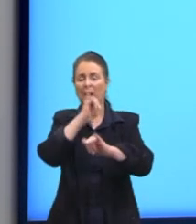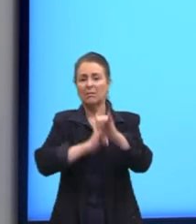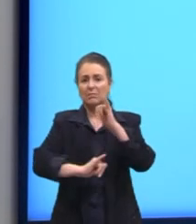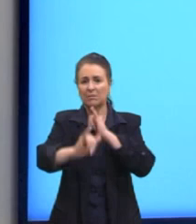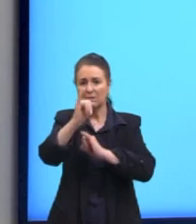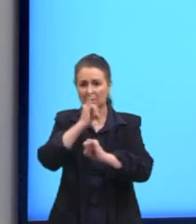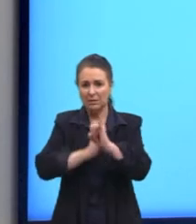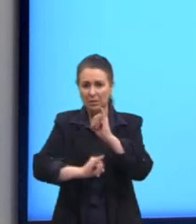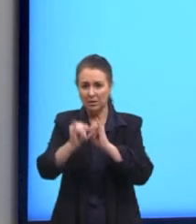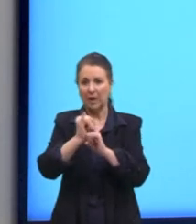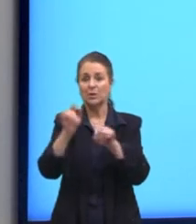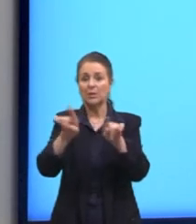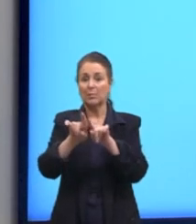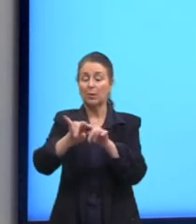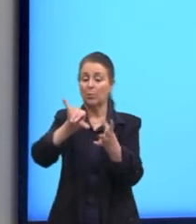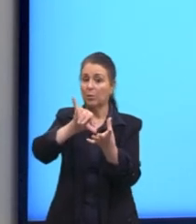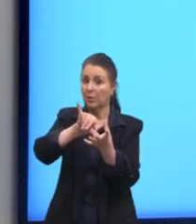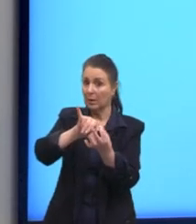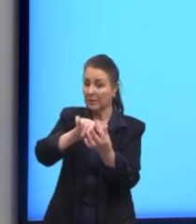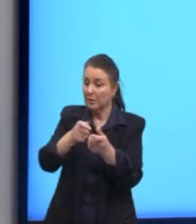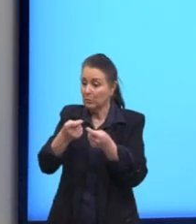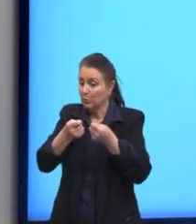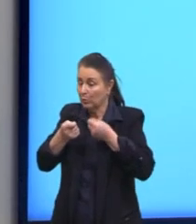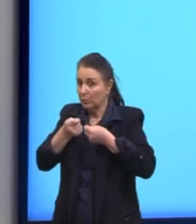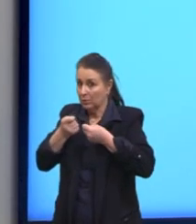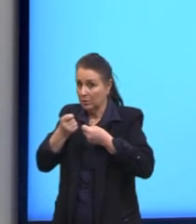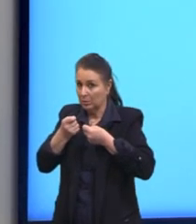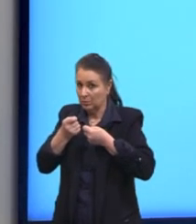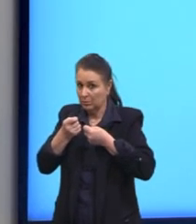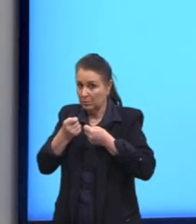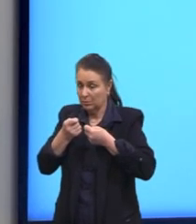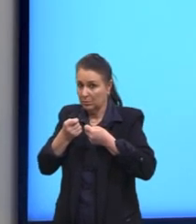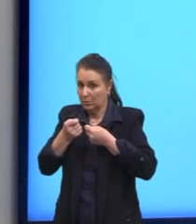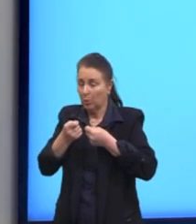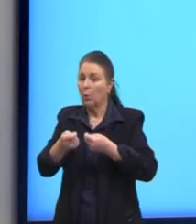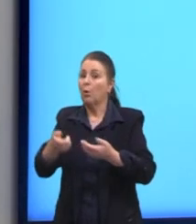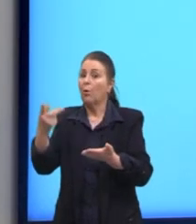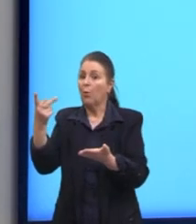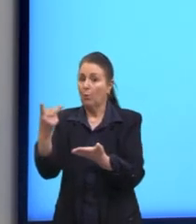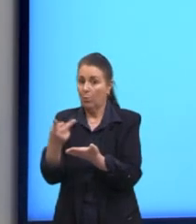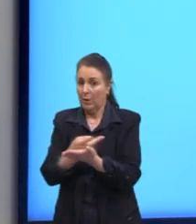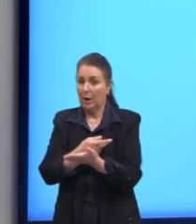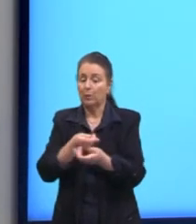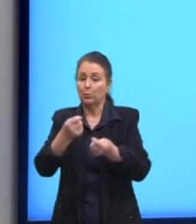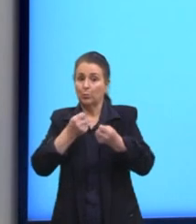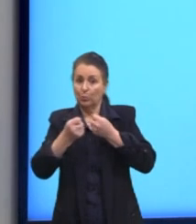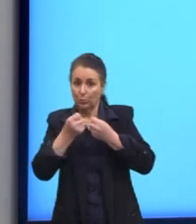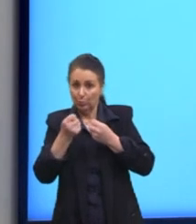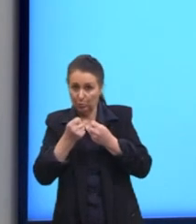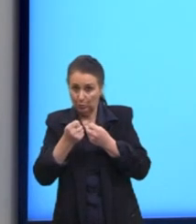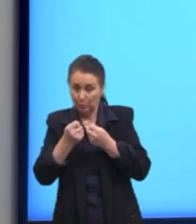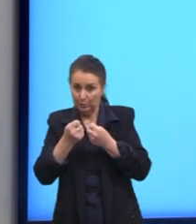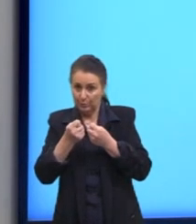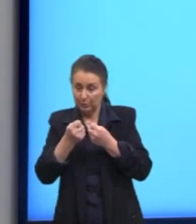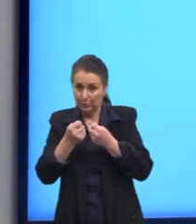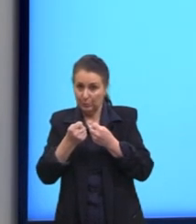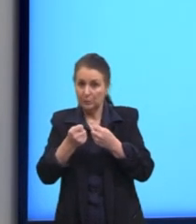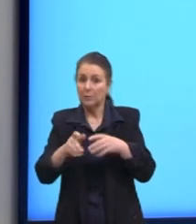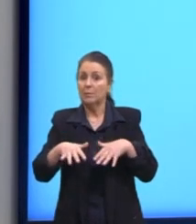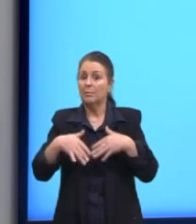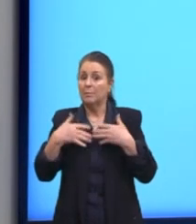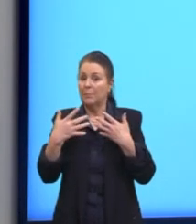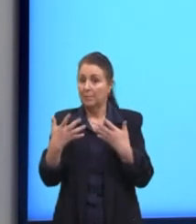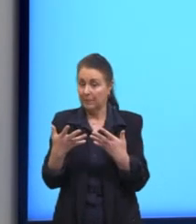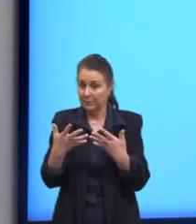aparelho capitalista controlador. A perversão, certamente, e controle sem sombra de dúvidas.